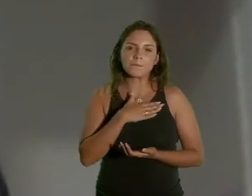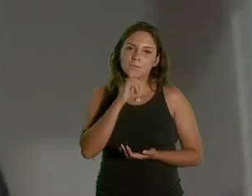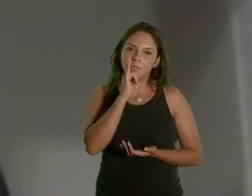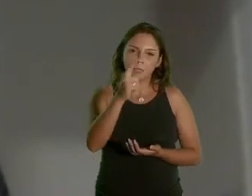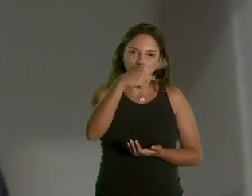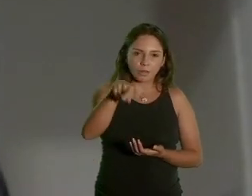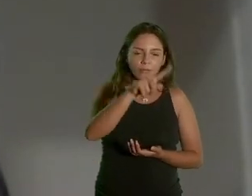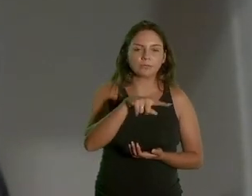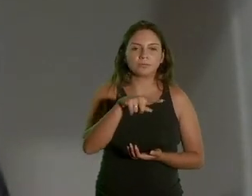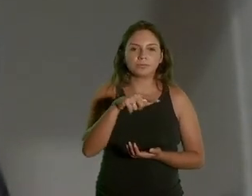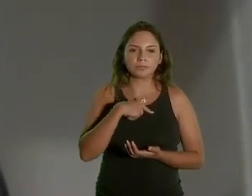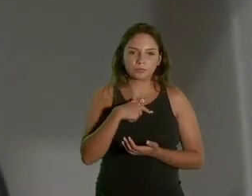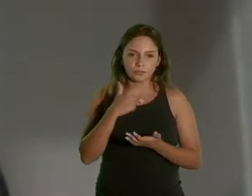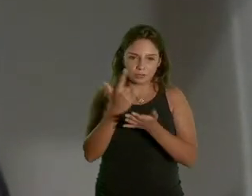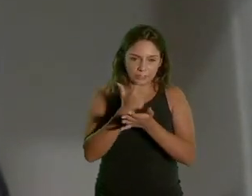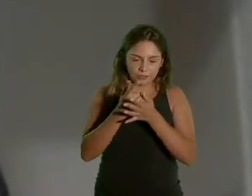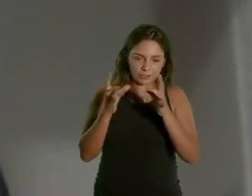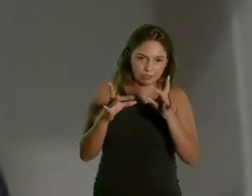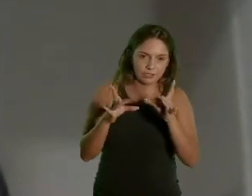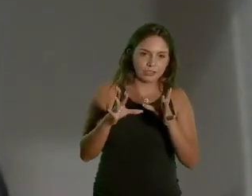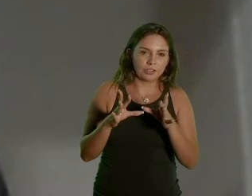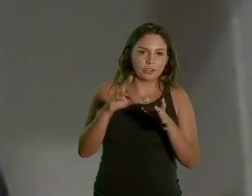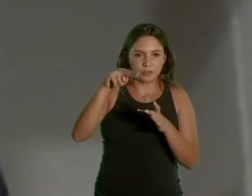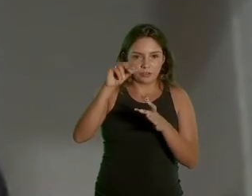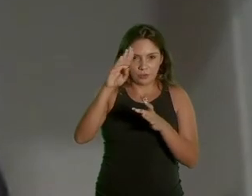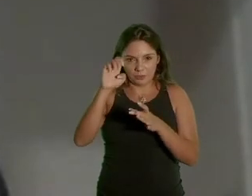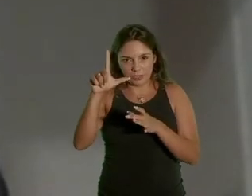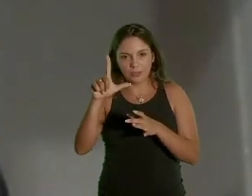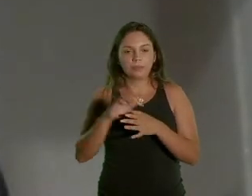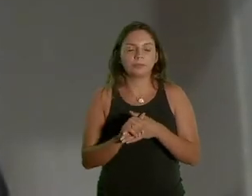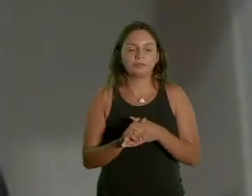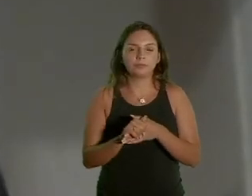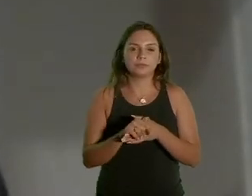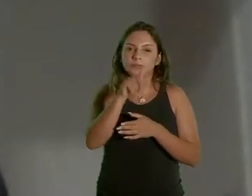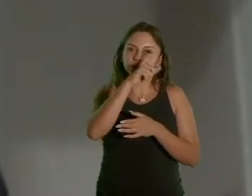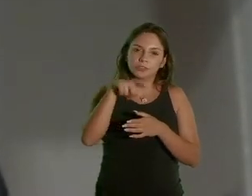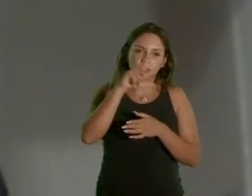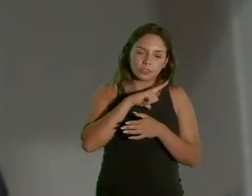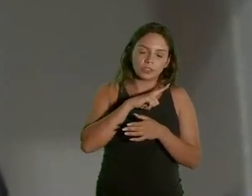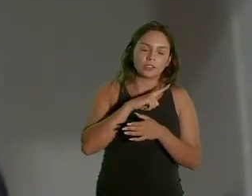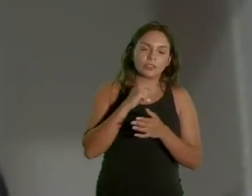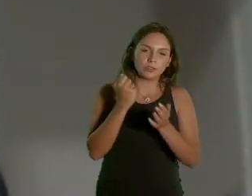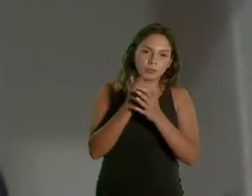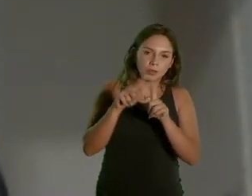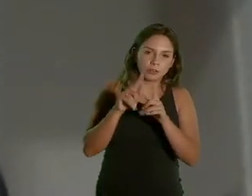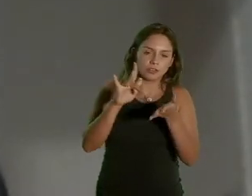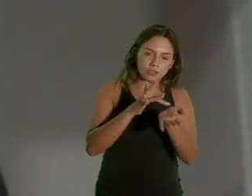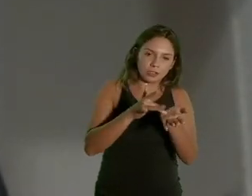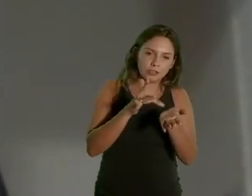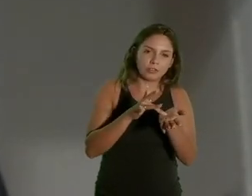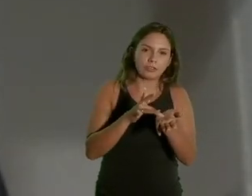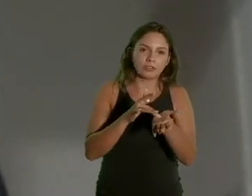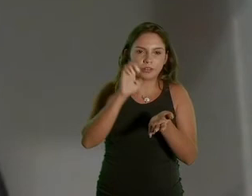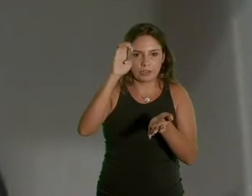avisar vocês que o meu livro está à venda na Livraria Nobel. Para quem quiser consumi-lo também em forma digital, ele está